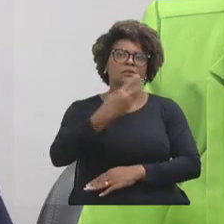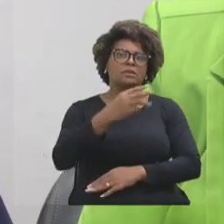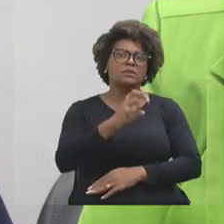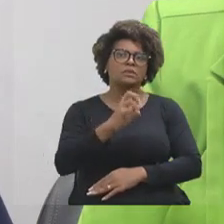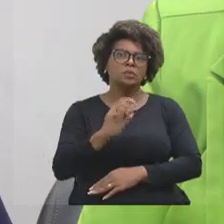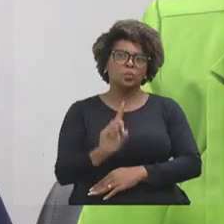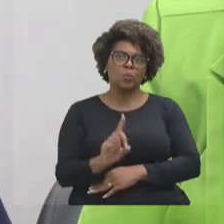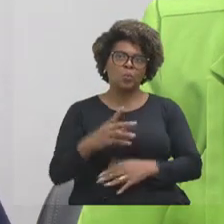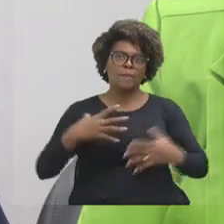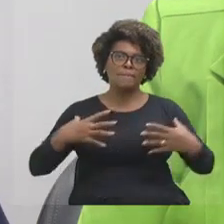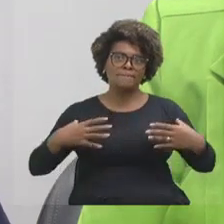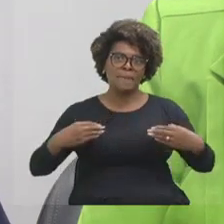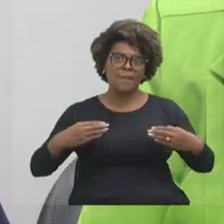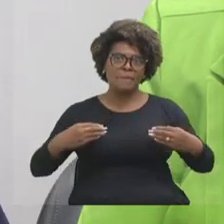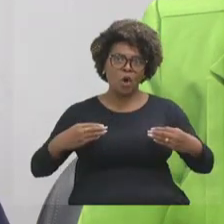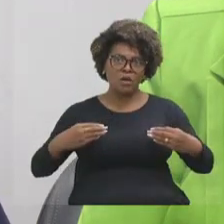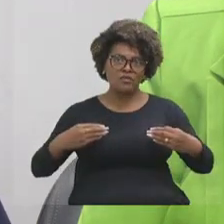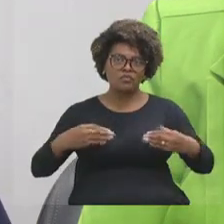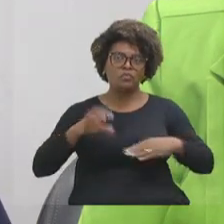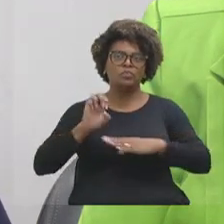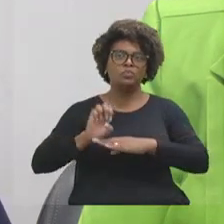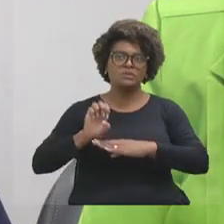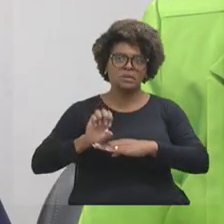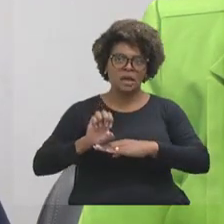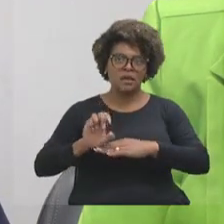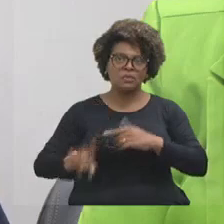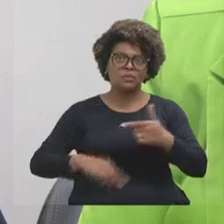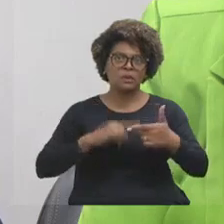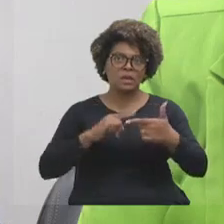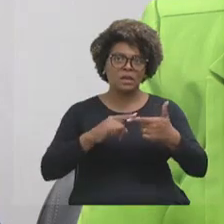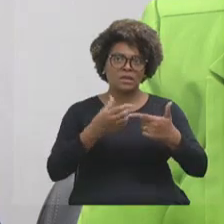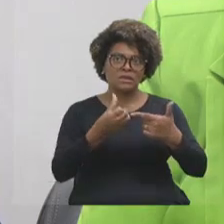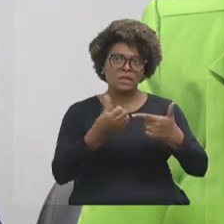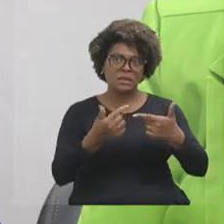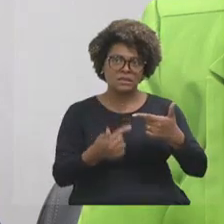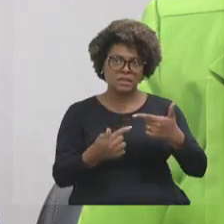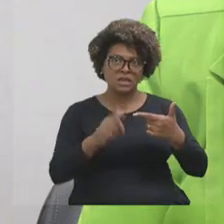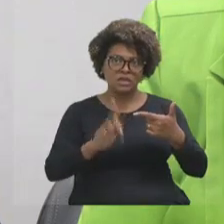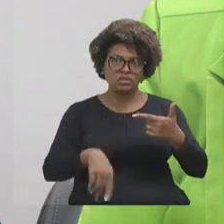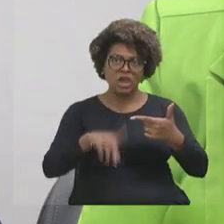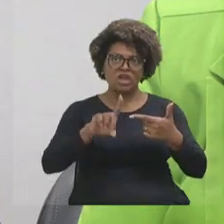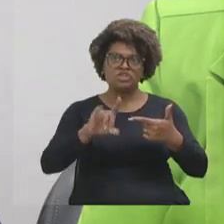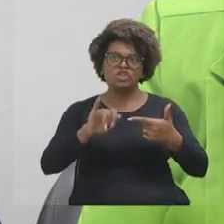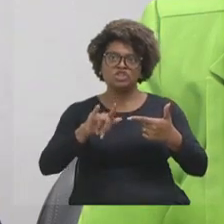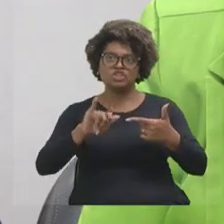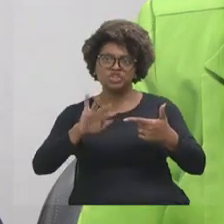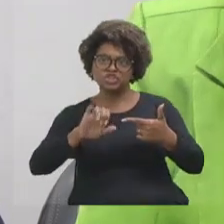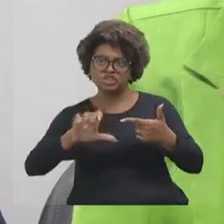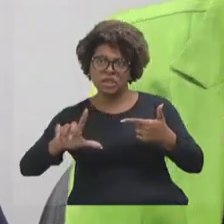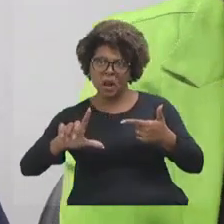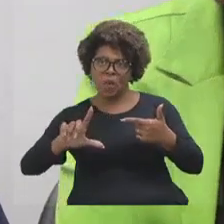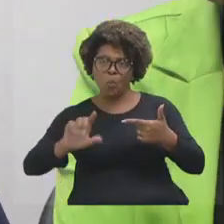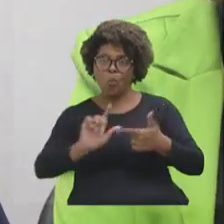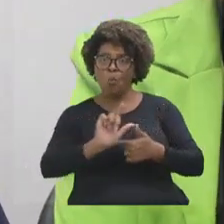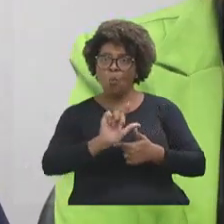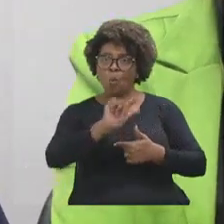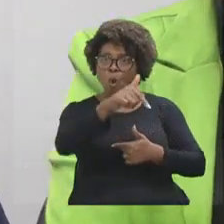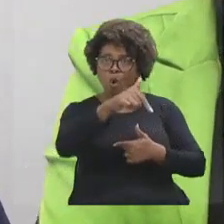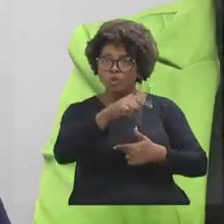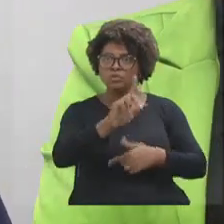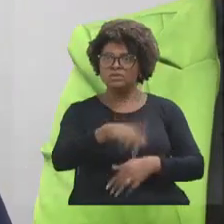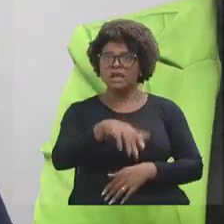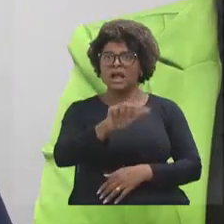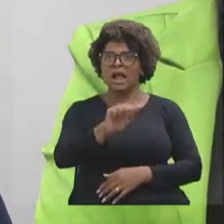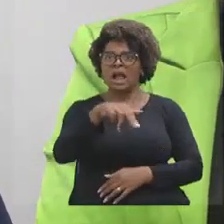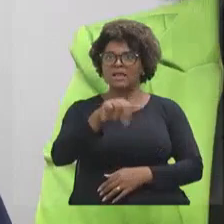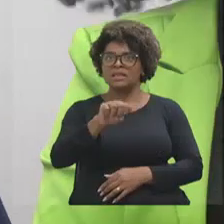do Estado 67 são digitais o restante são analógicos os analógicos só